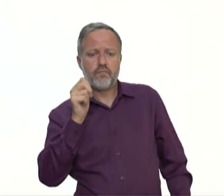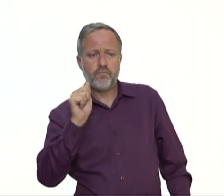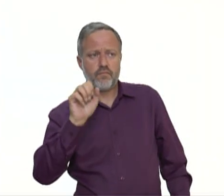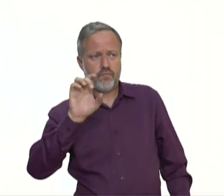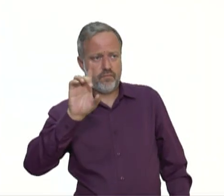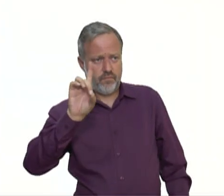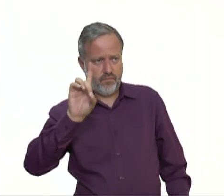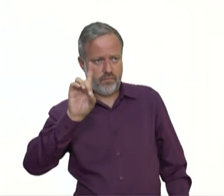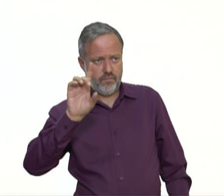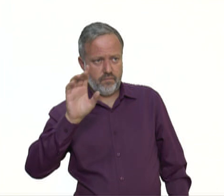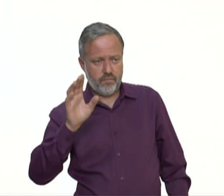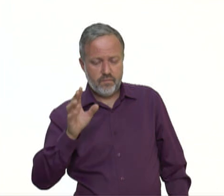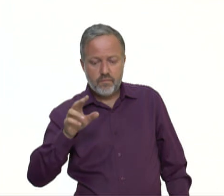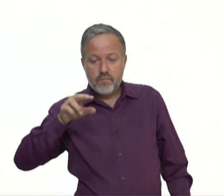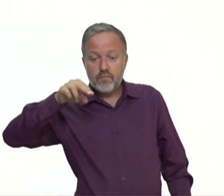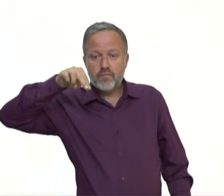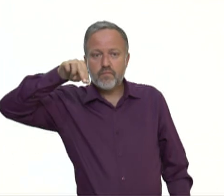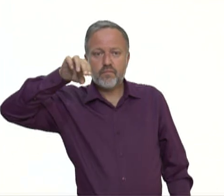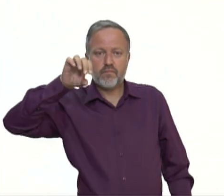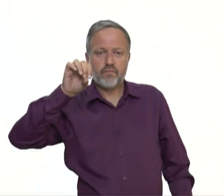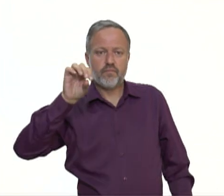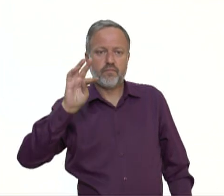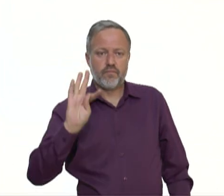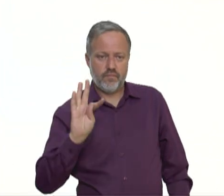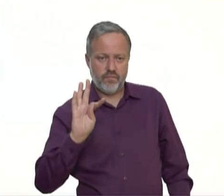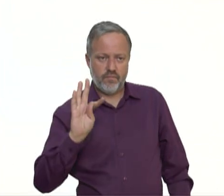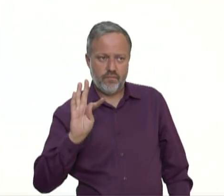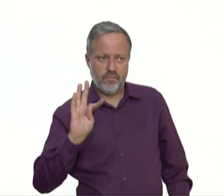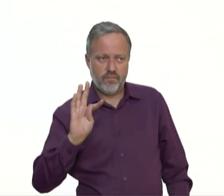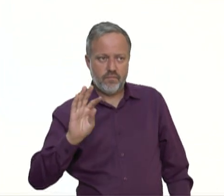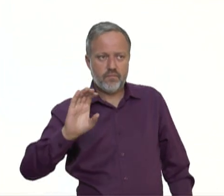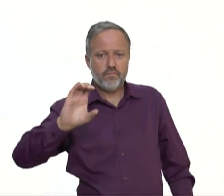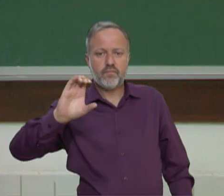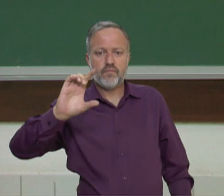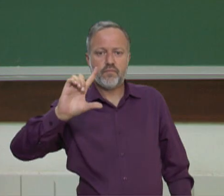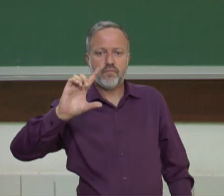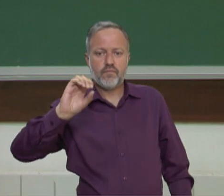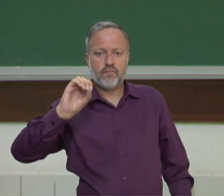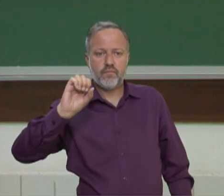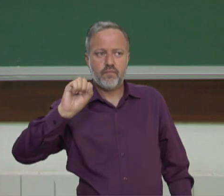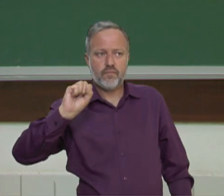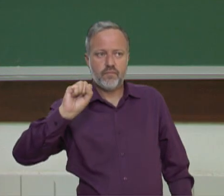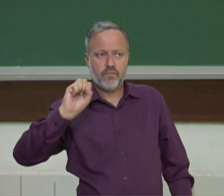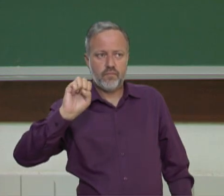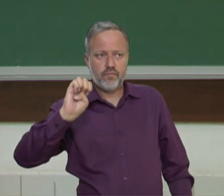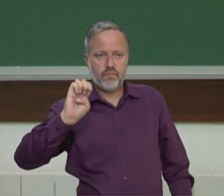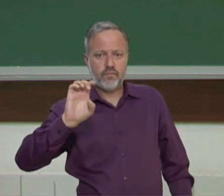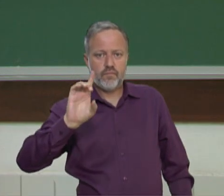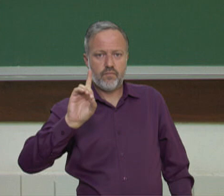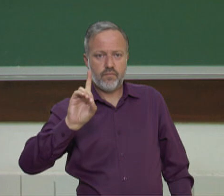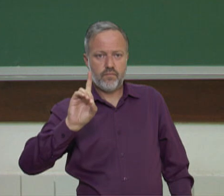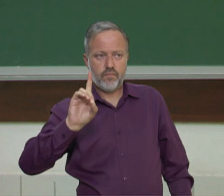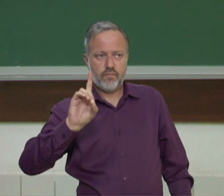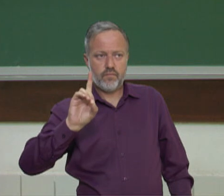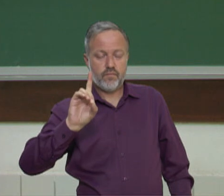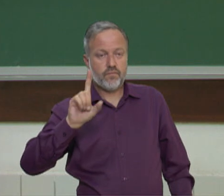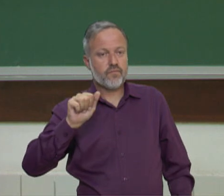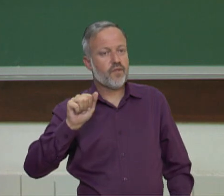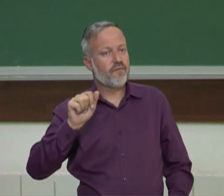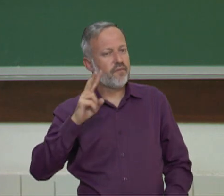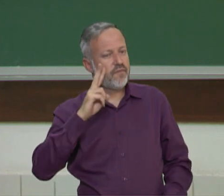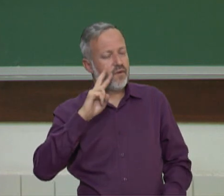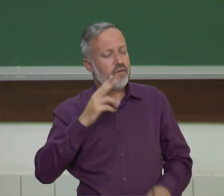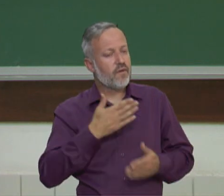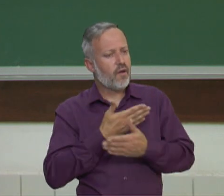Sue had not closed the window. Então, o pássaro voou porque a Sue não